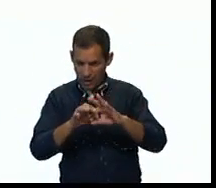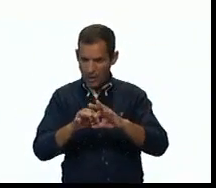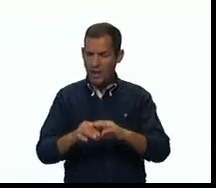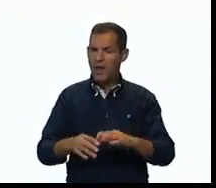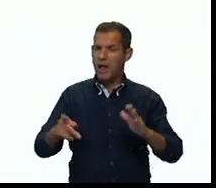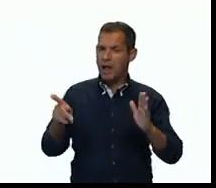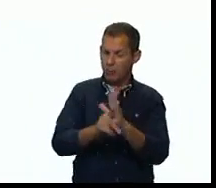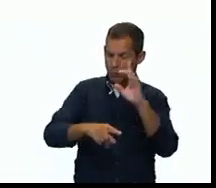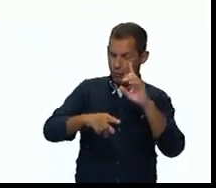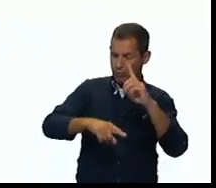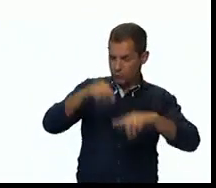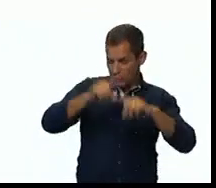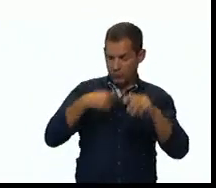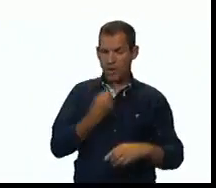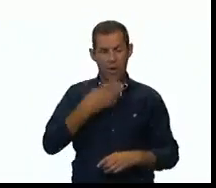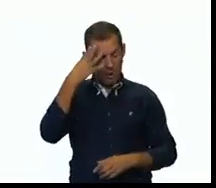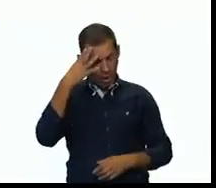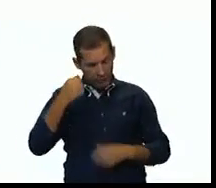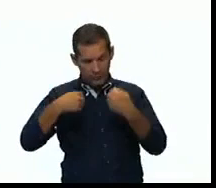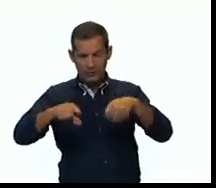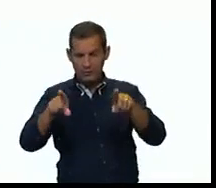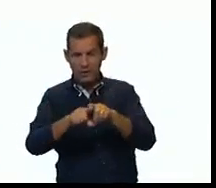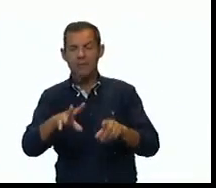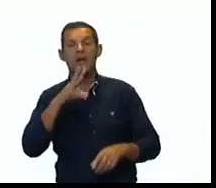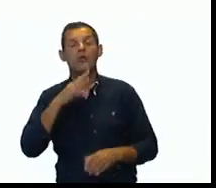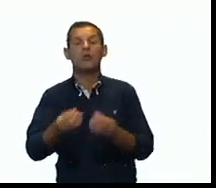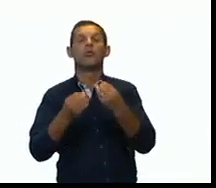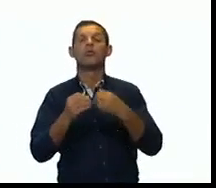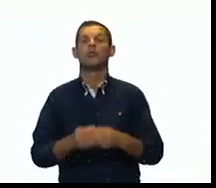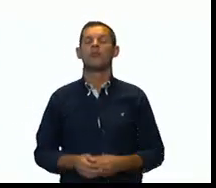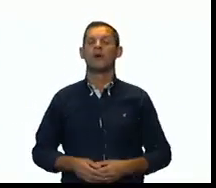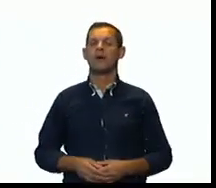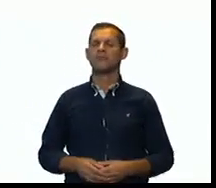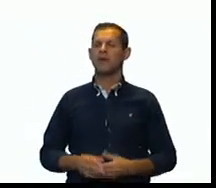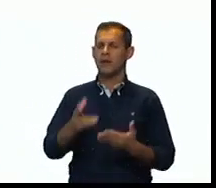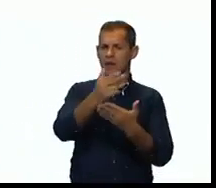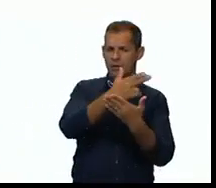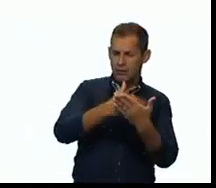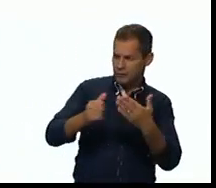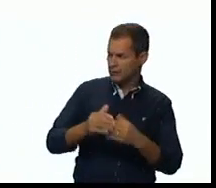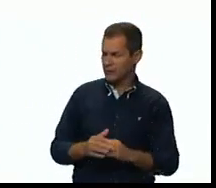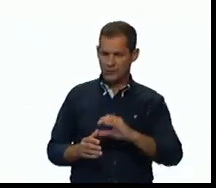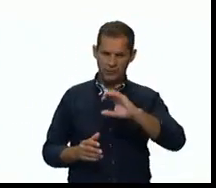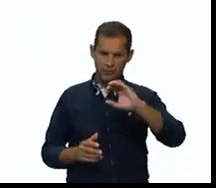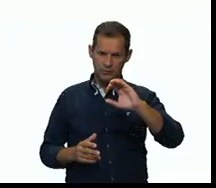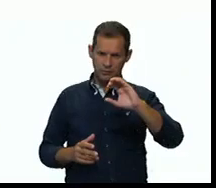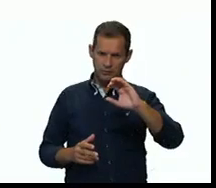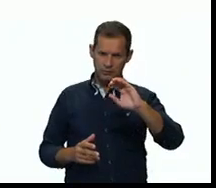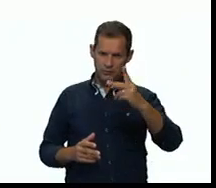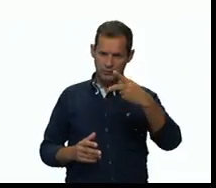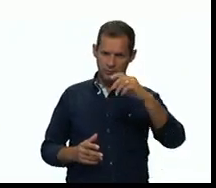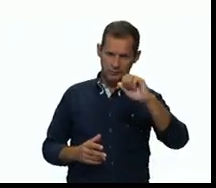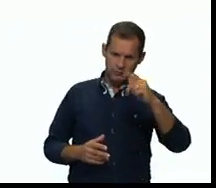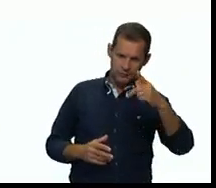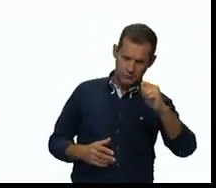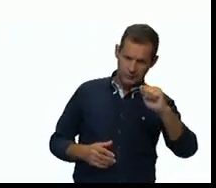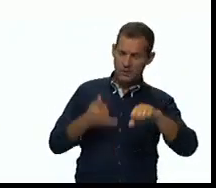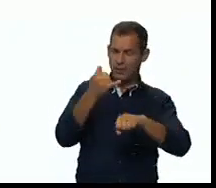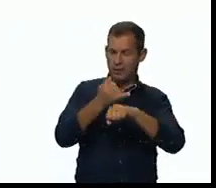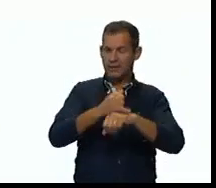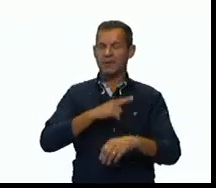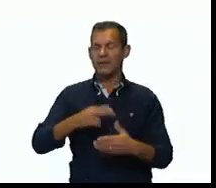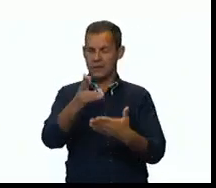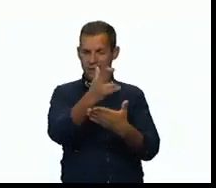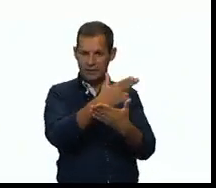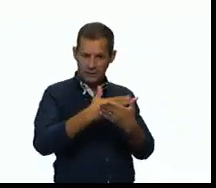da placa? Para a gente saber disso, nós precisamos também conhecer como é o formato dessa chapa metálica, né? Essa chapa ela tem esse formato,